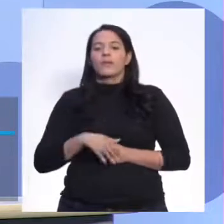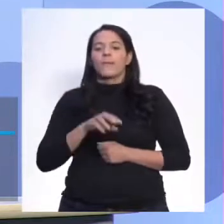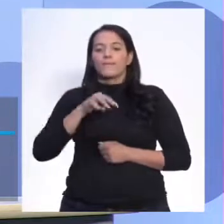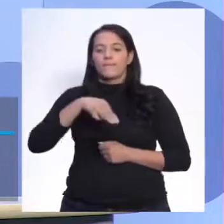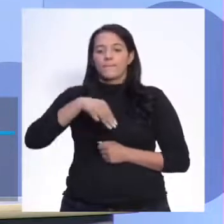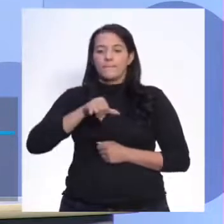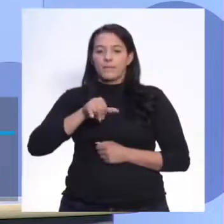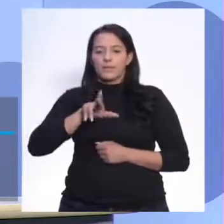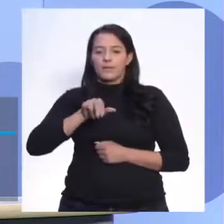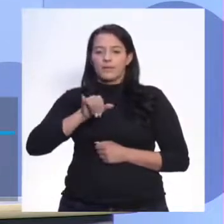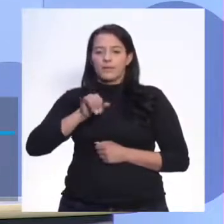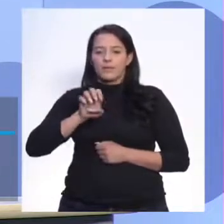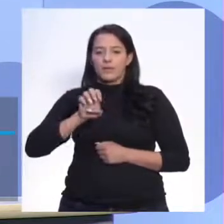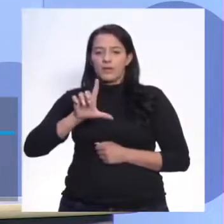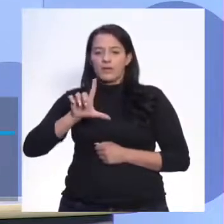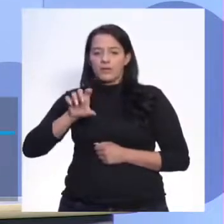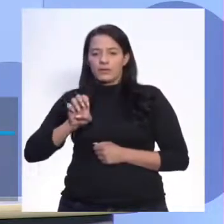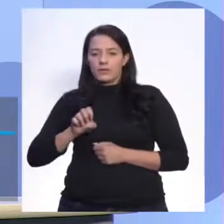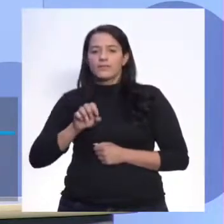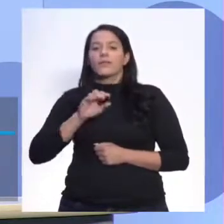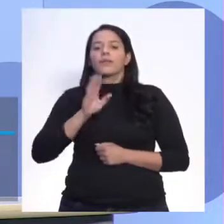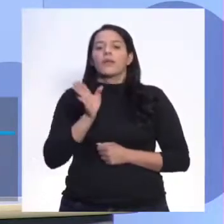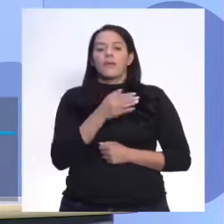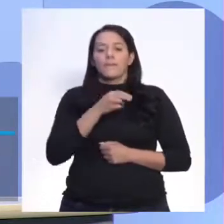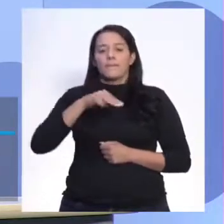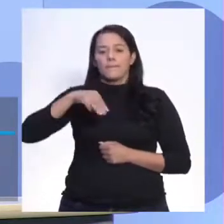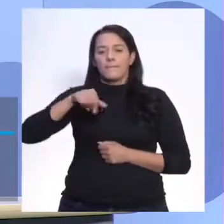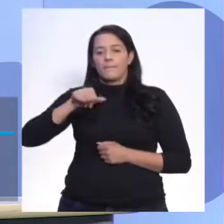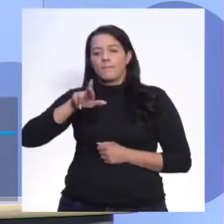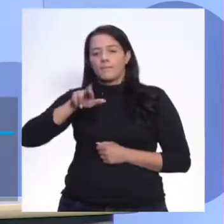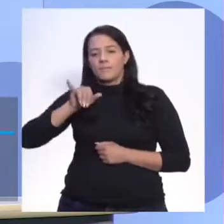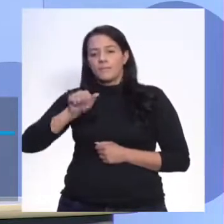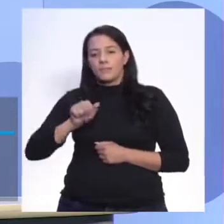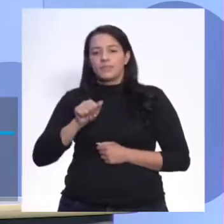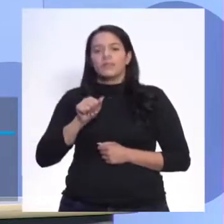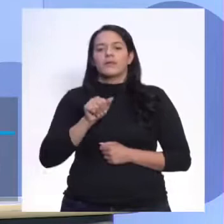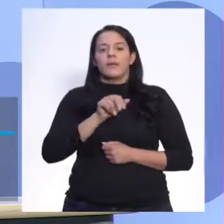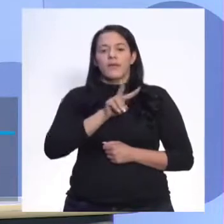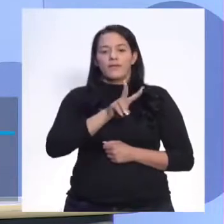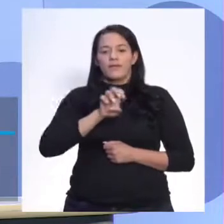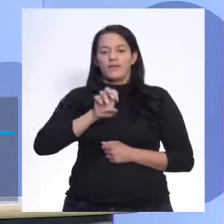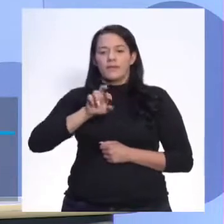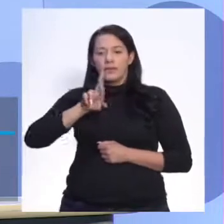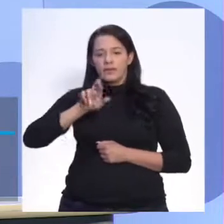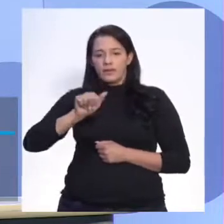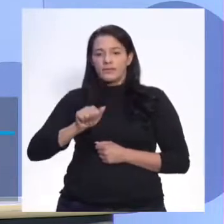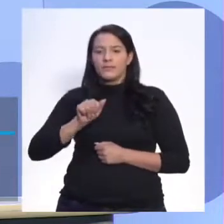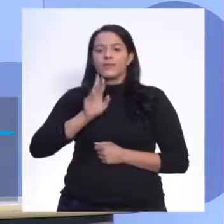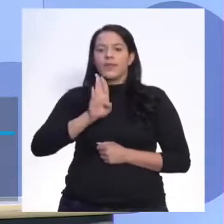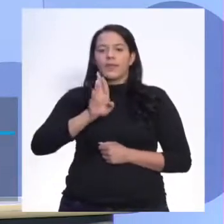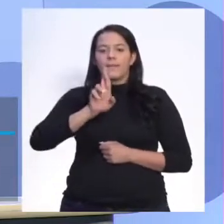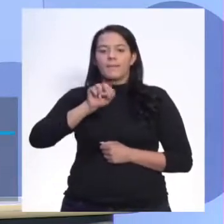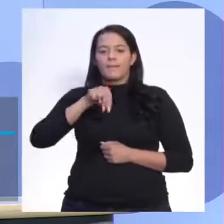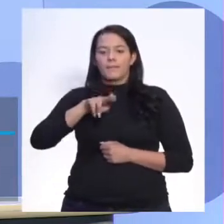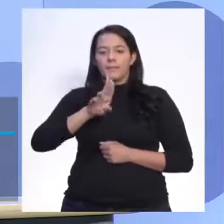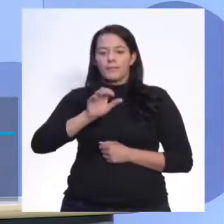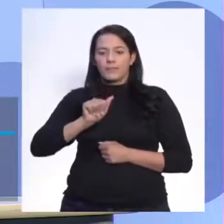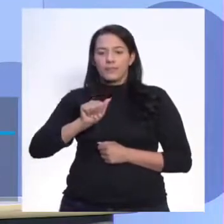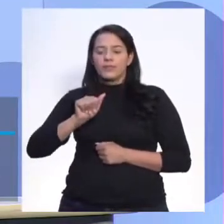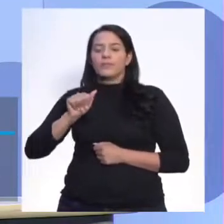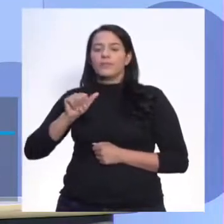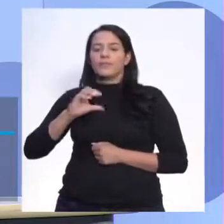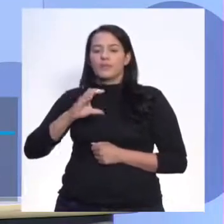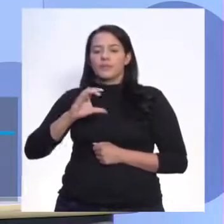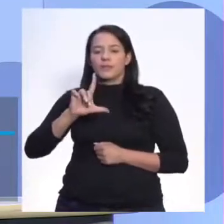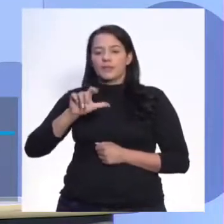professor Ricardo, Maria Júlia, da professora Emily, Iara, da professora Vera Lúcia, aluna Bruna, da professora Silvia, Claudineia